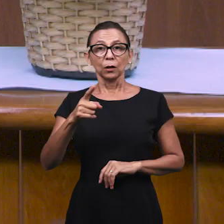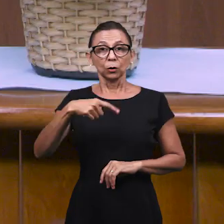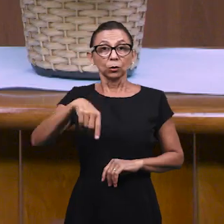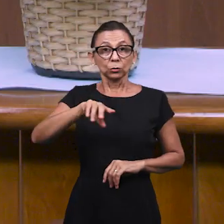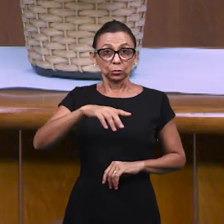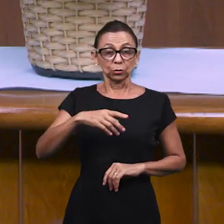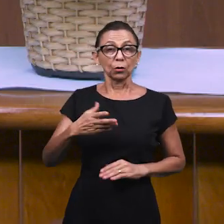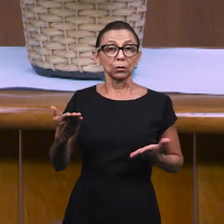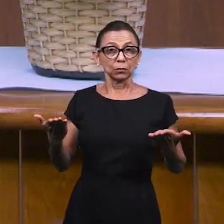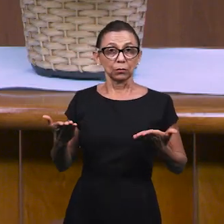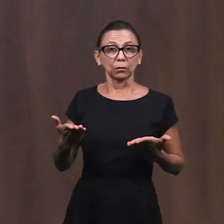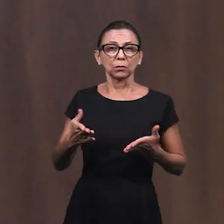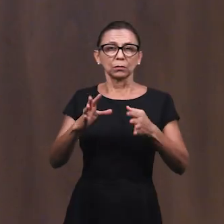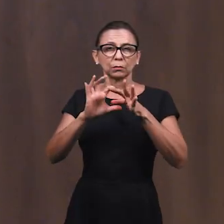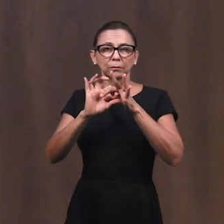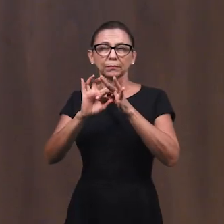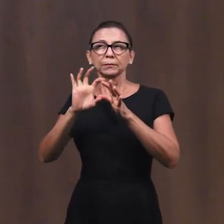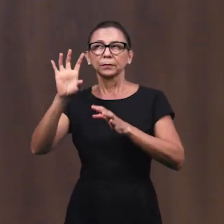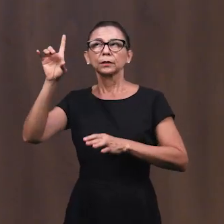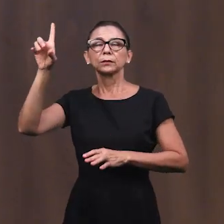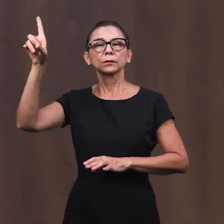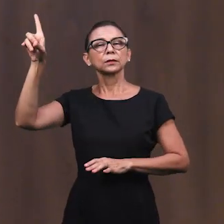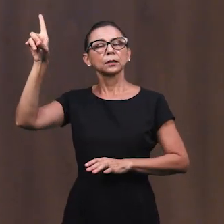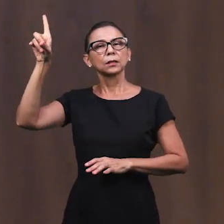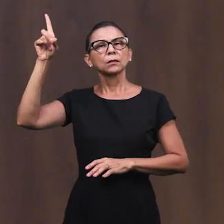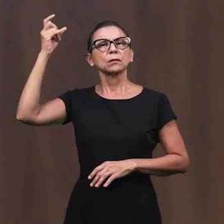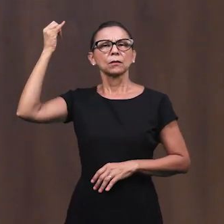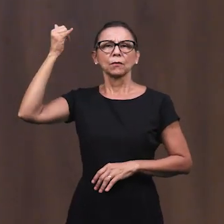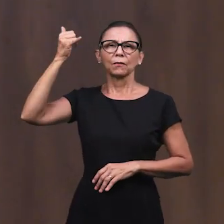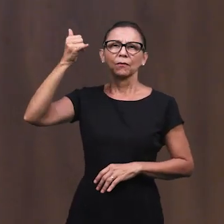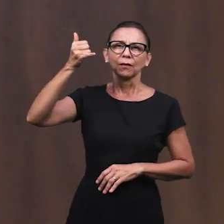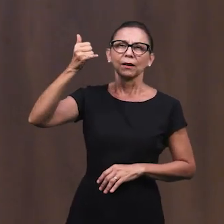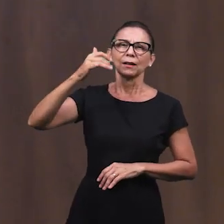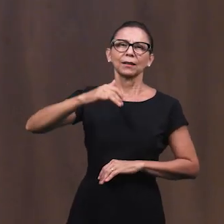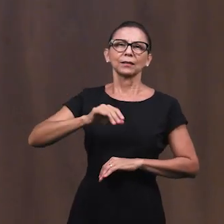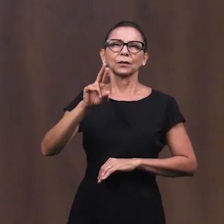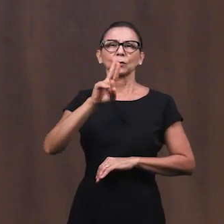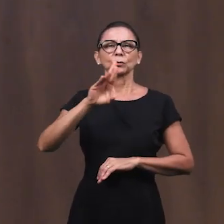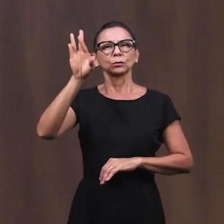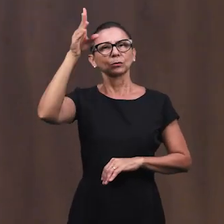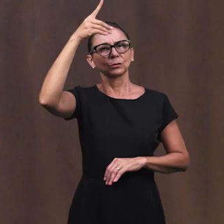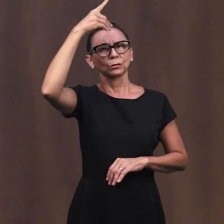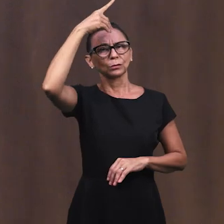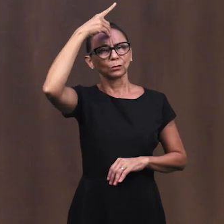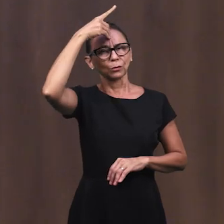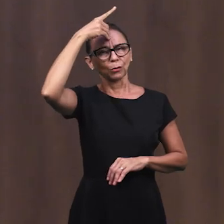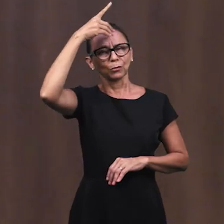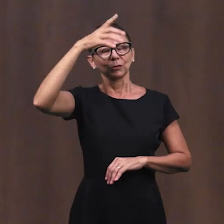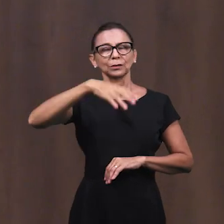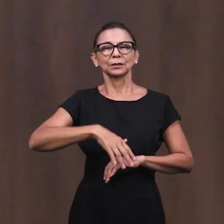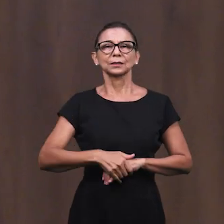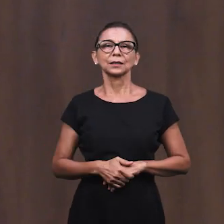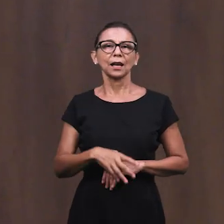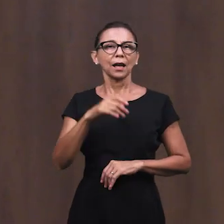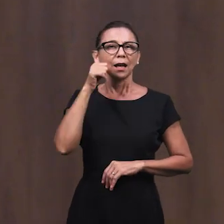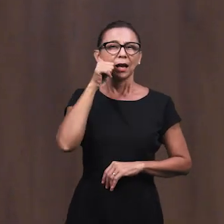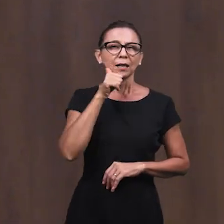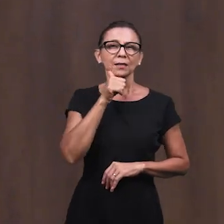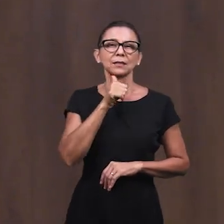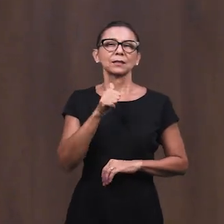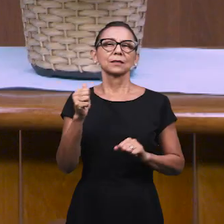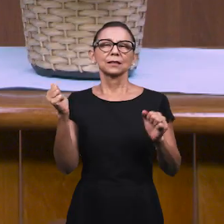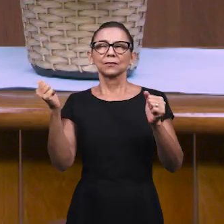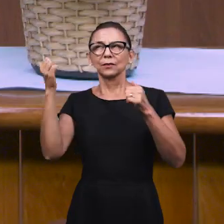dom espiritual, o Senhor revela um louvor a outro irmão, uma irmã, ela glorifica o Senhor, a oração